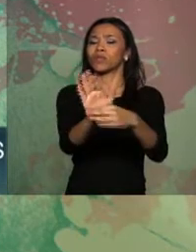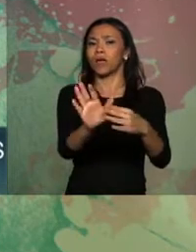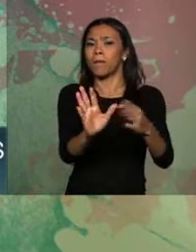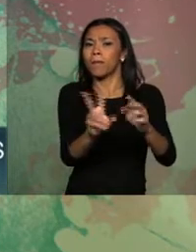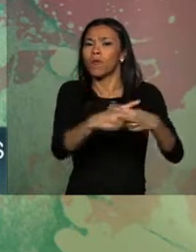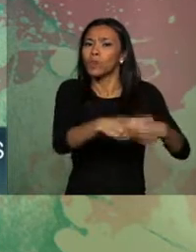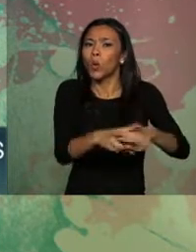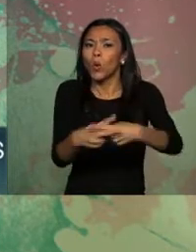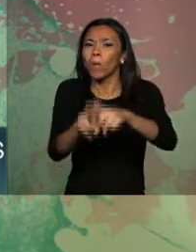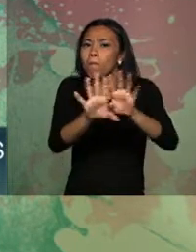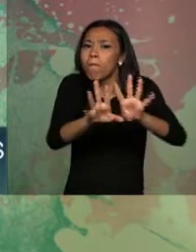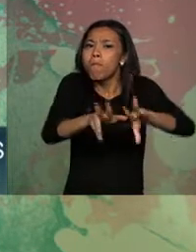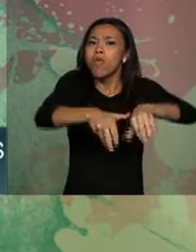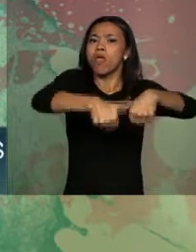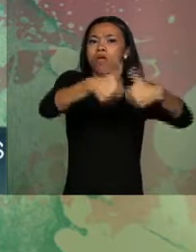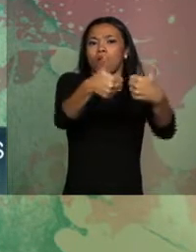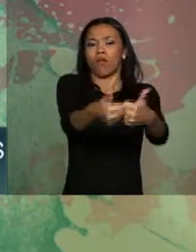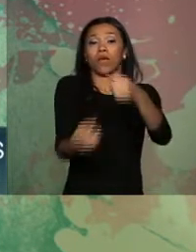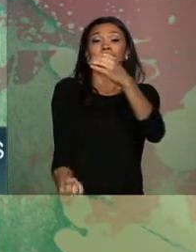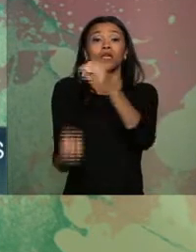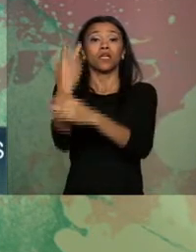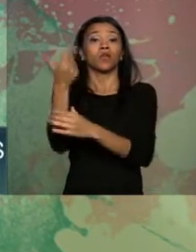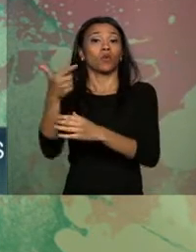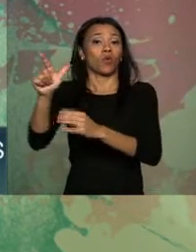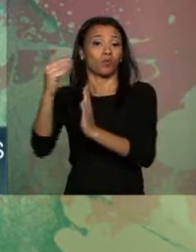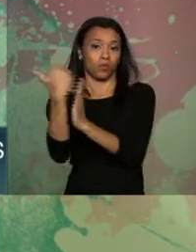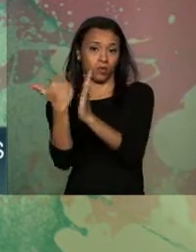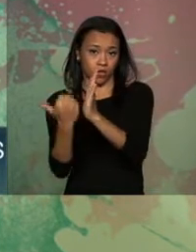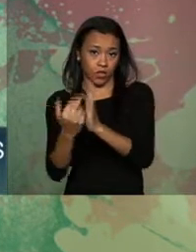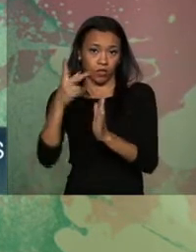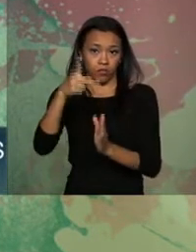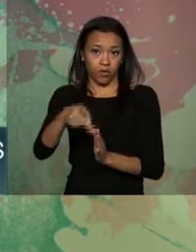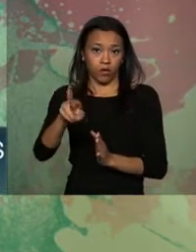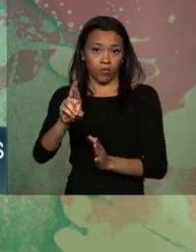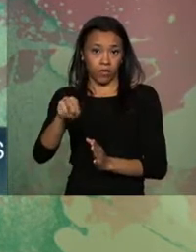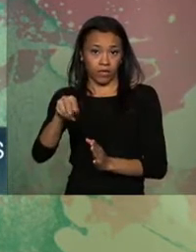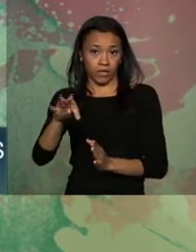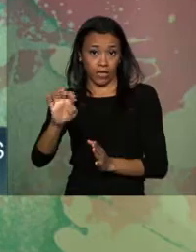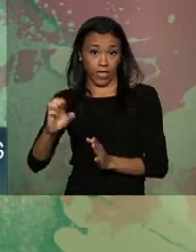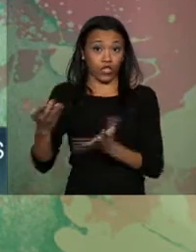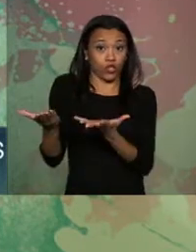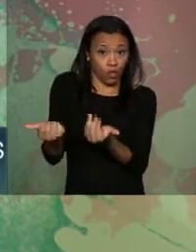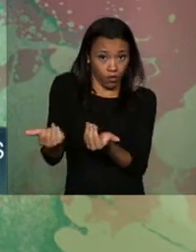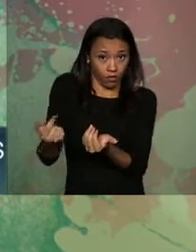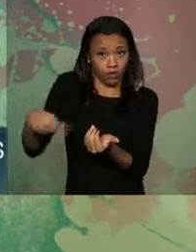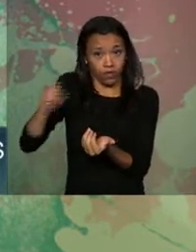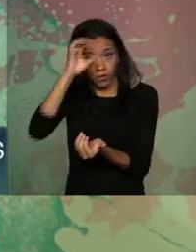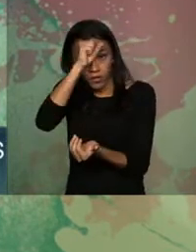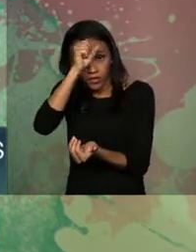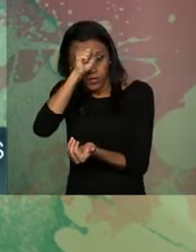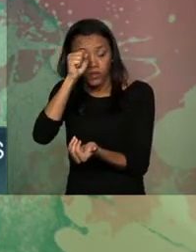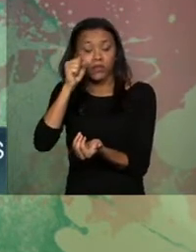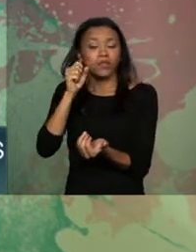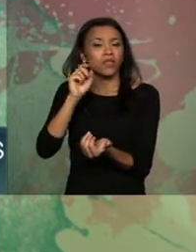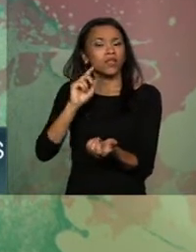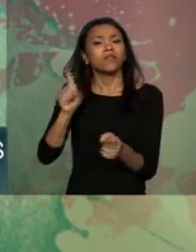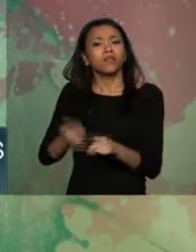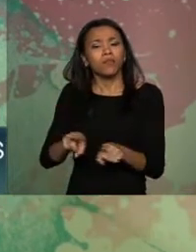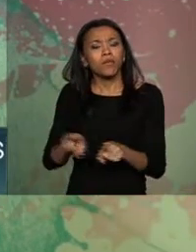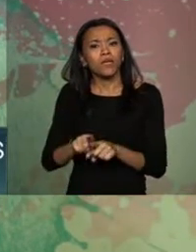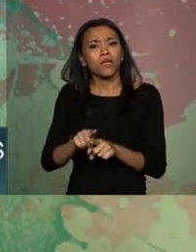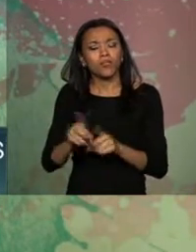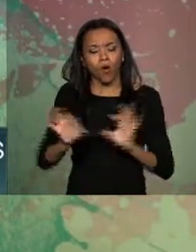fizermos, criando o Pronatec Jovem Aprendiz e tomando todas as providências no sentido de